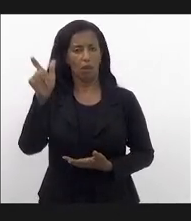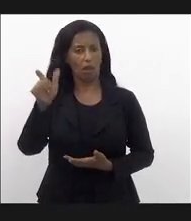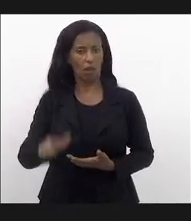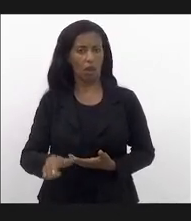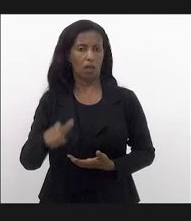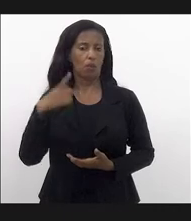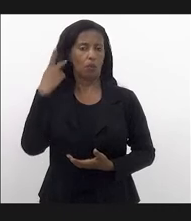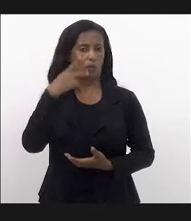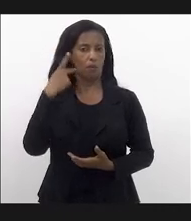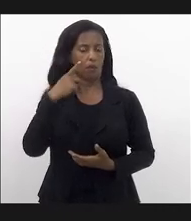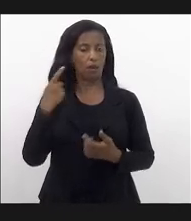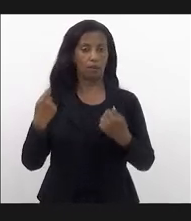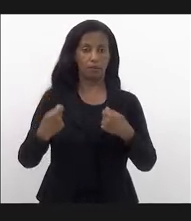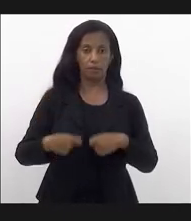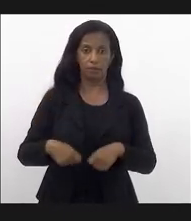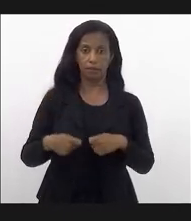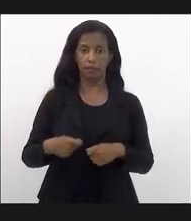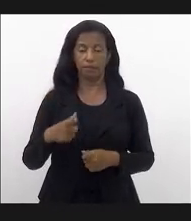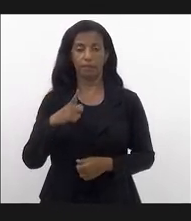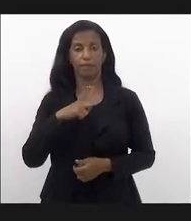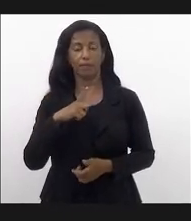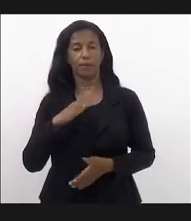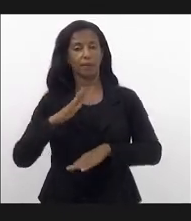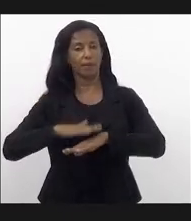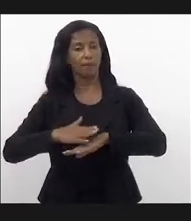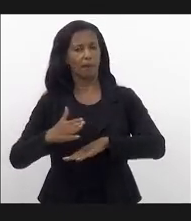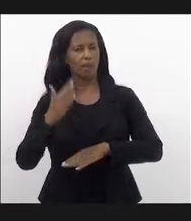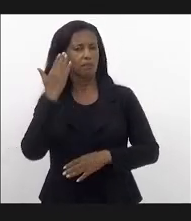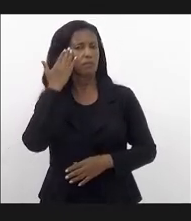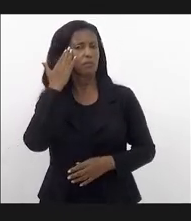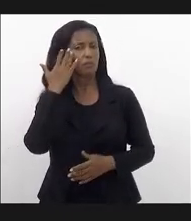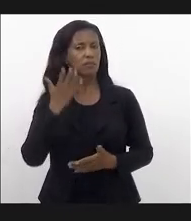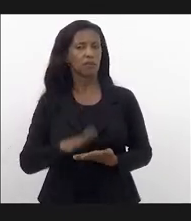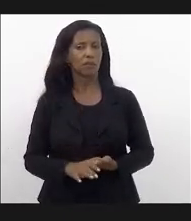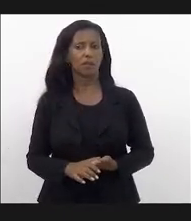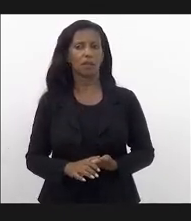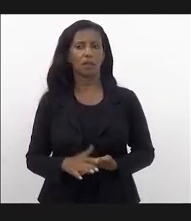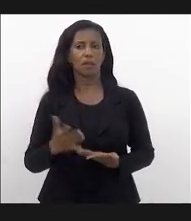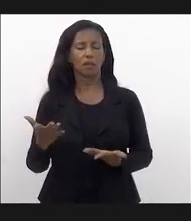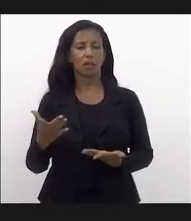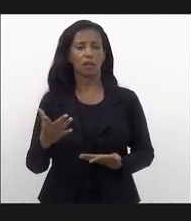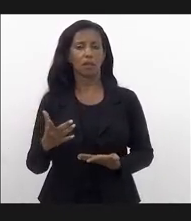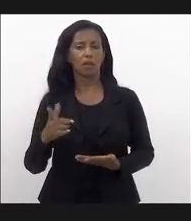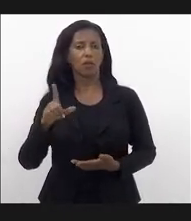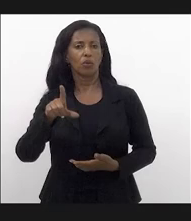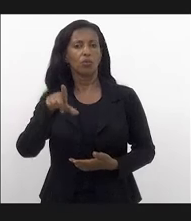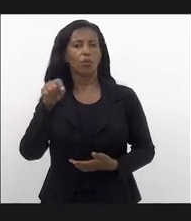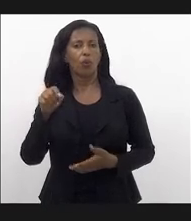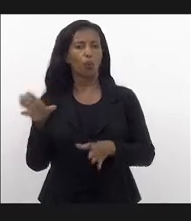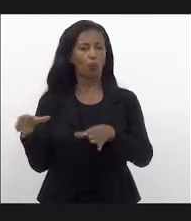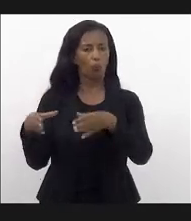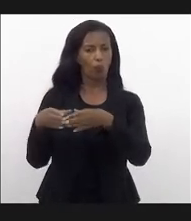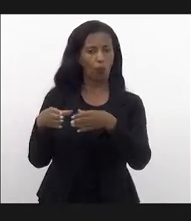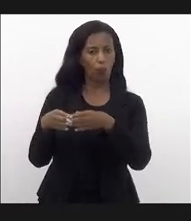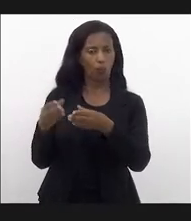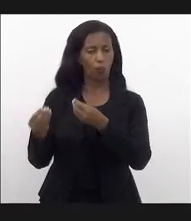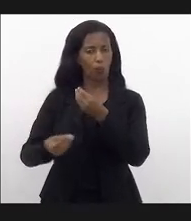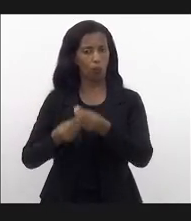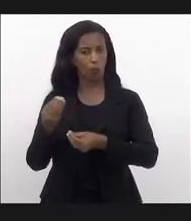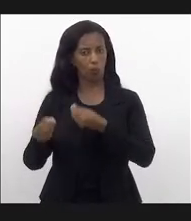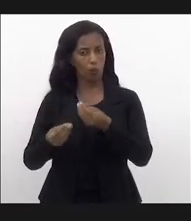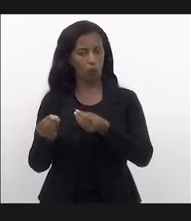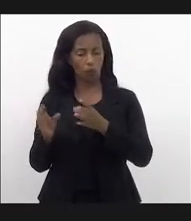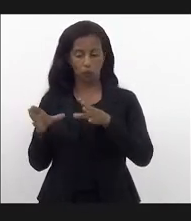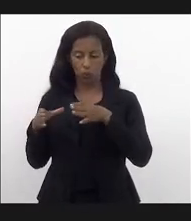parlamentar deveria ter um pouco mais de entendimento e ao invés de eleger um pequeno grupo como seu grupo